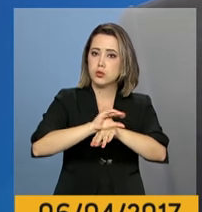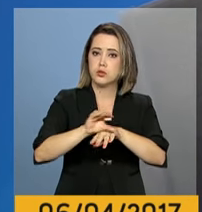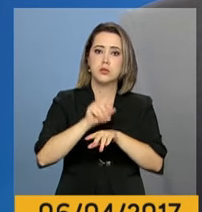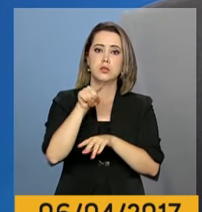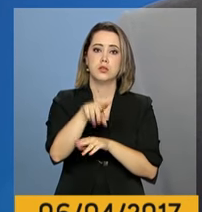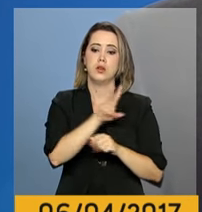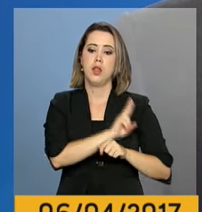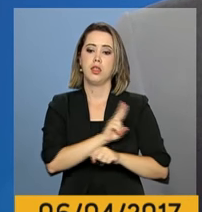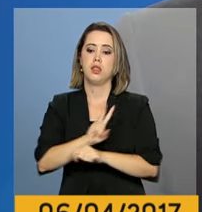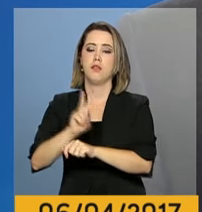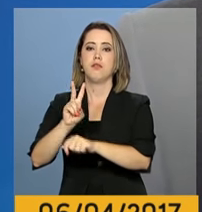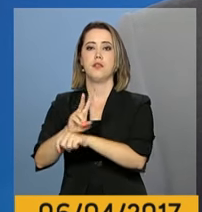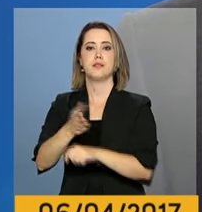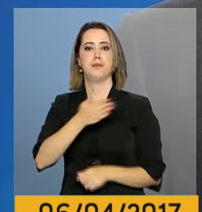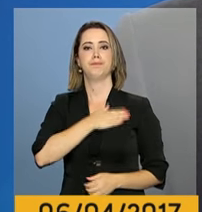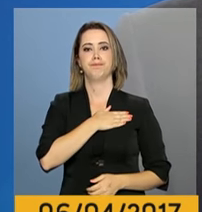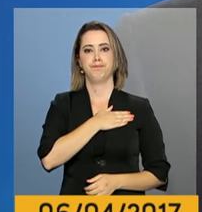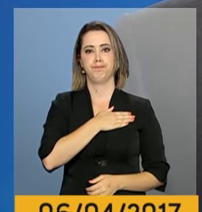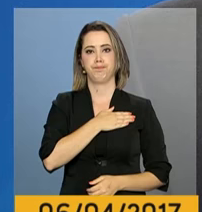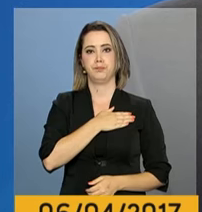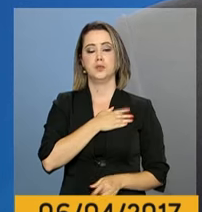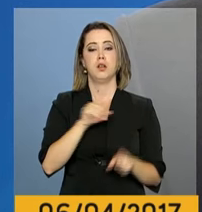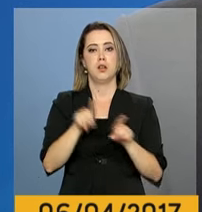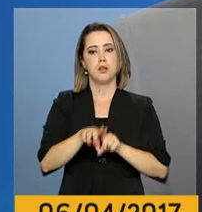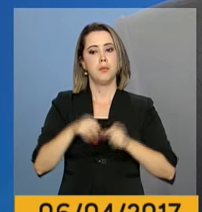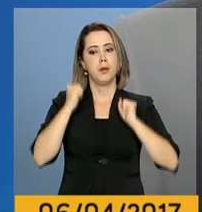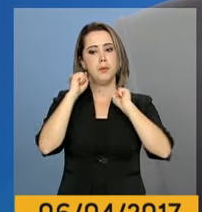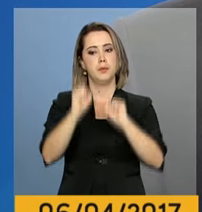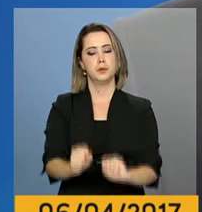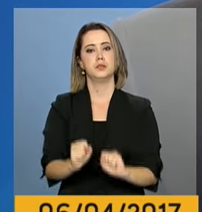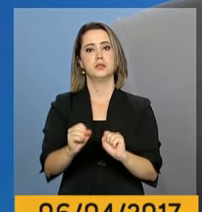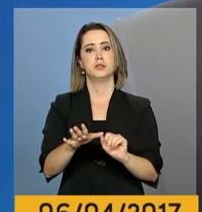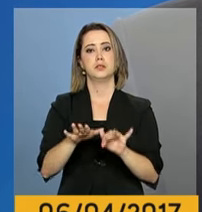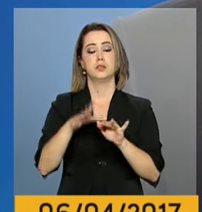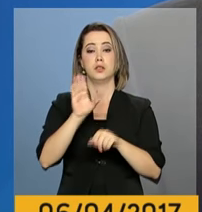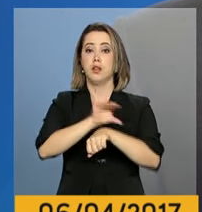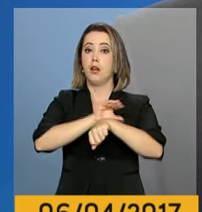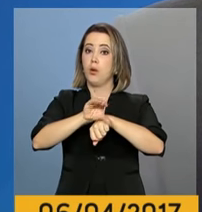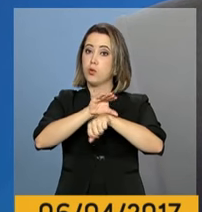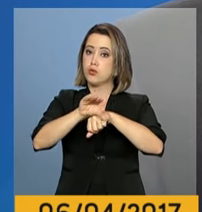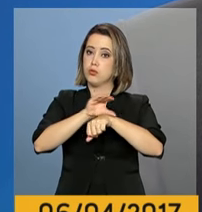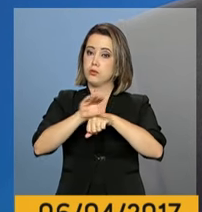a defesa da pátria e a garantia dos poderes constitucionais.